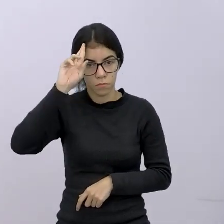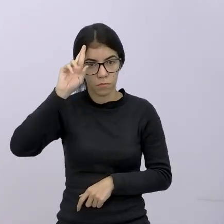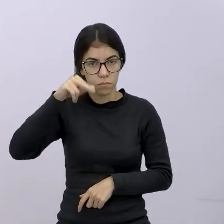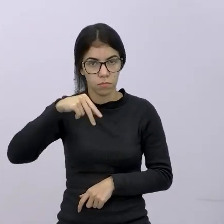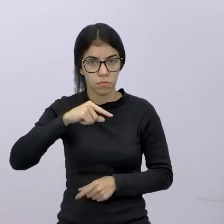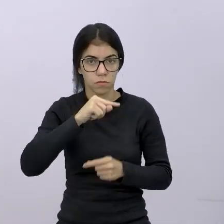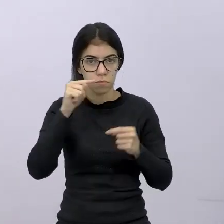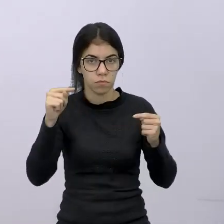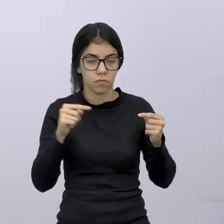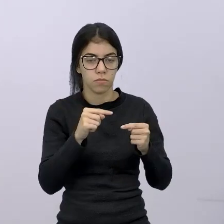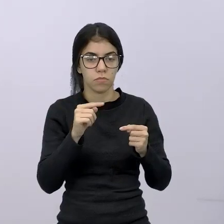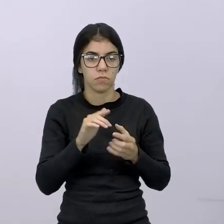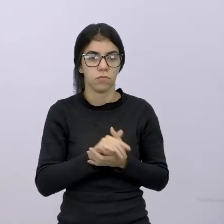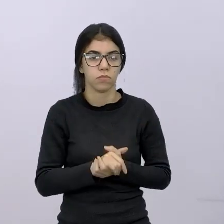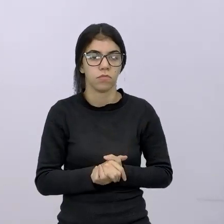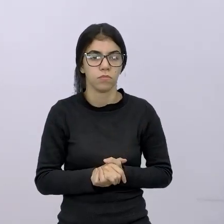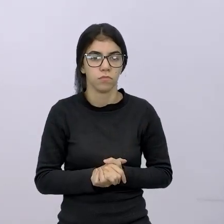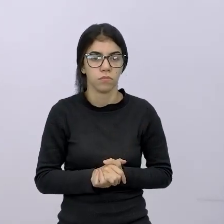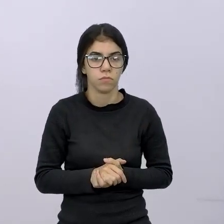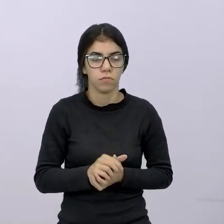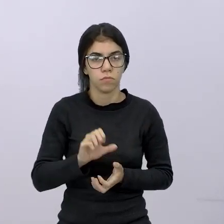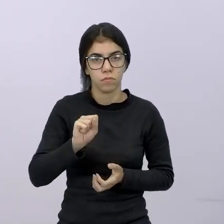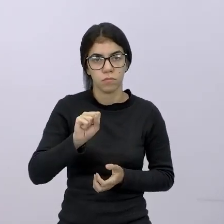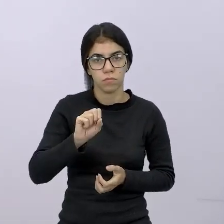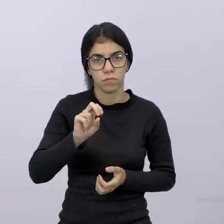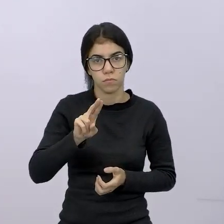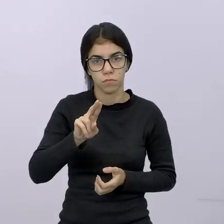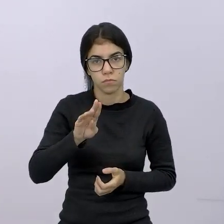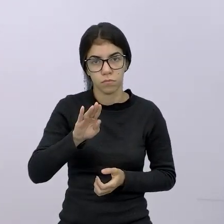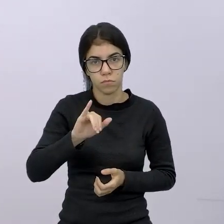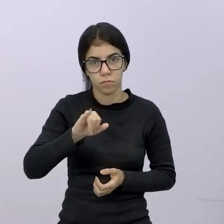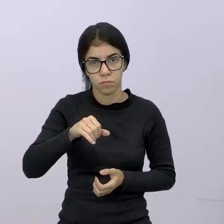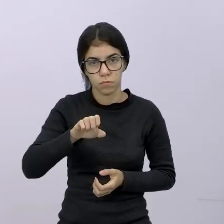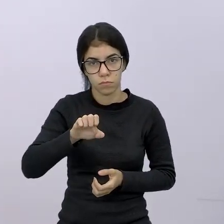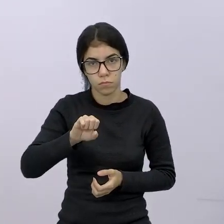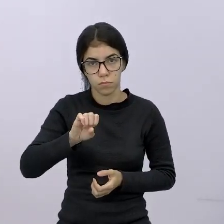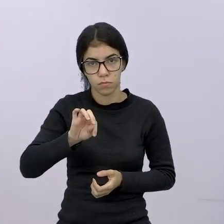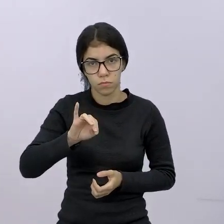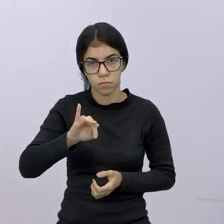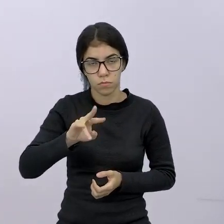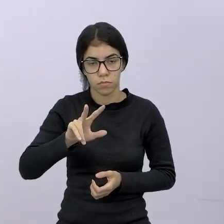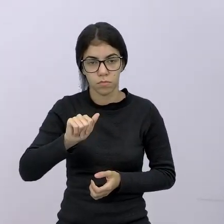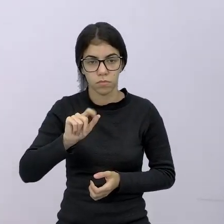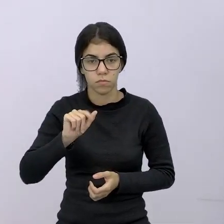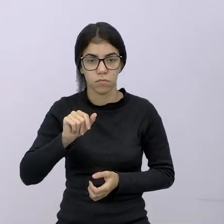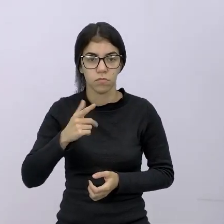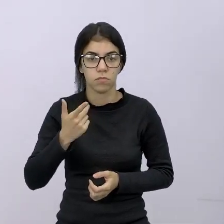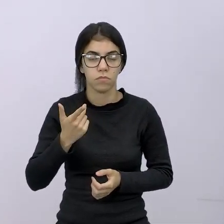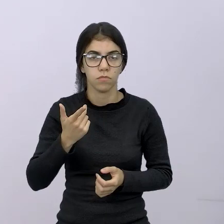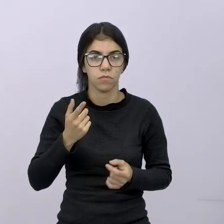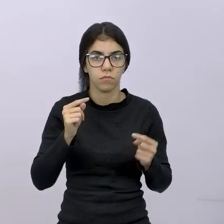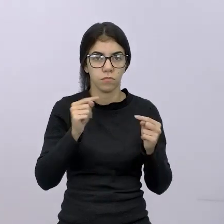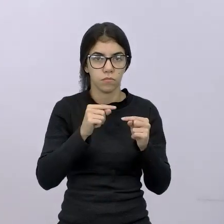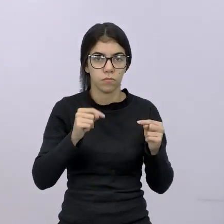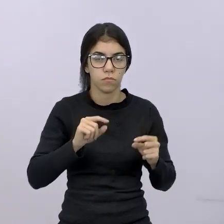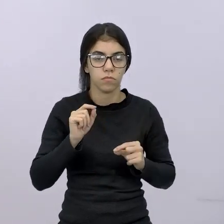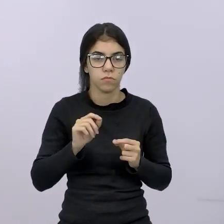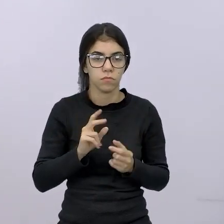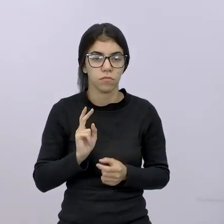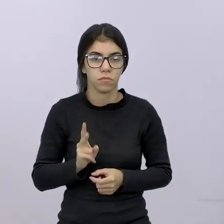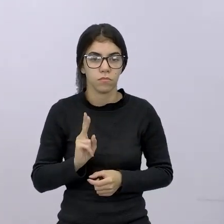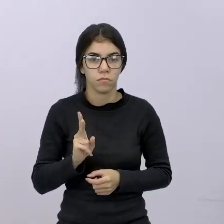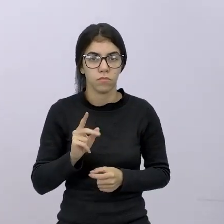objetiva, nessa questão da razão subjetiva, essa questão que está sempre presente nas